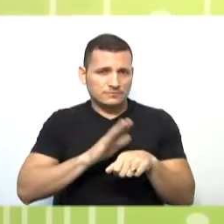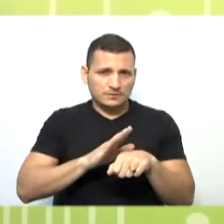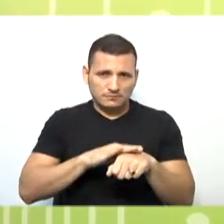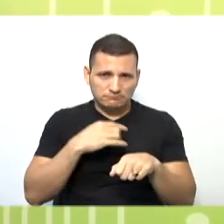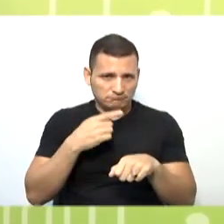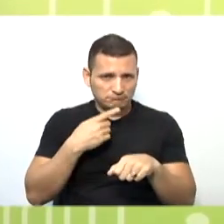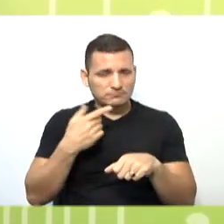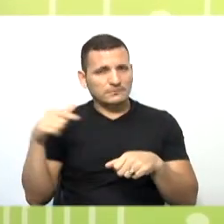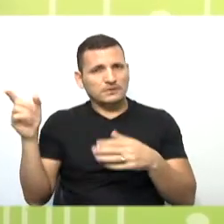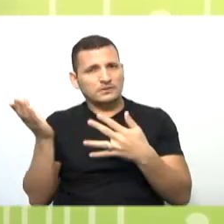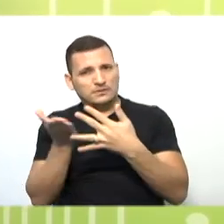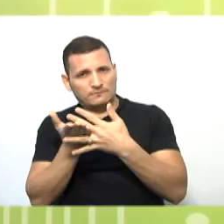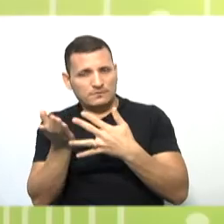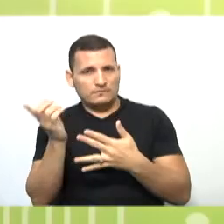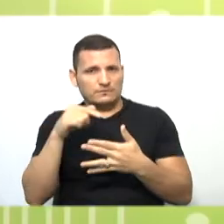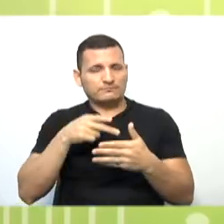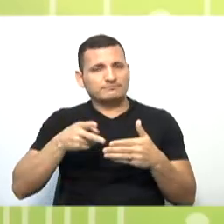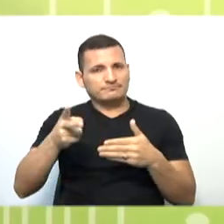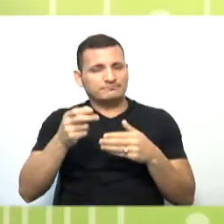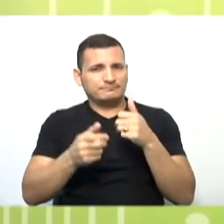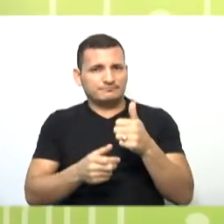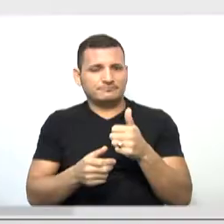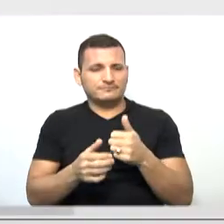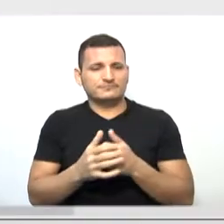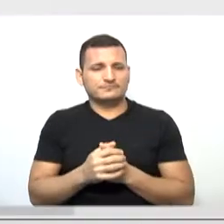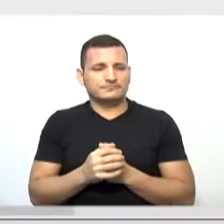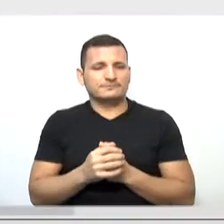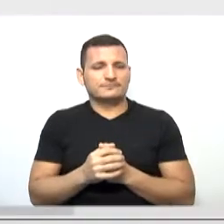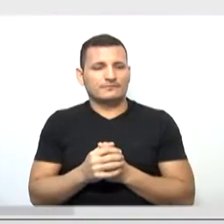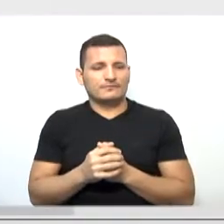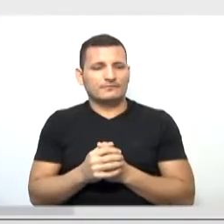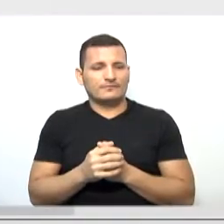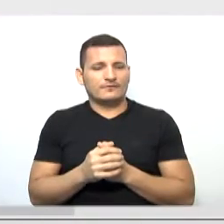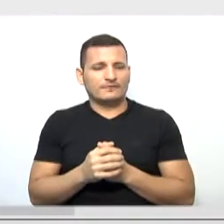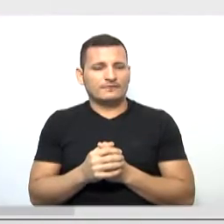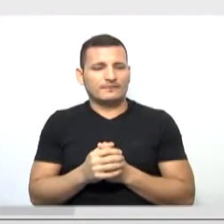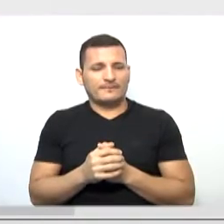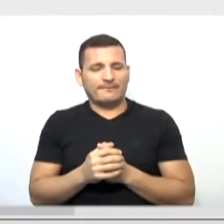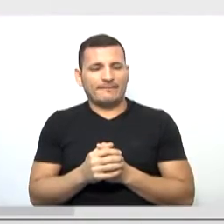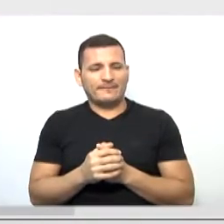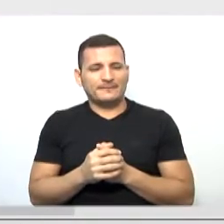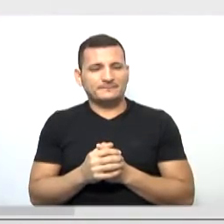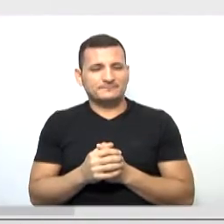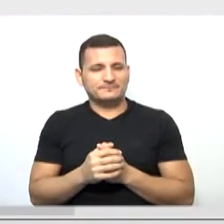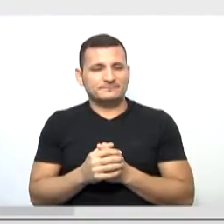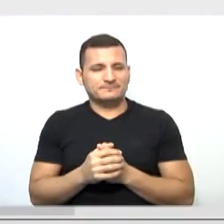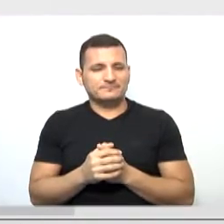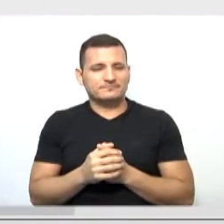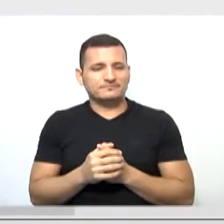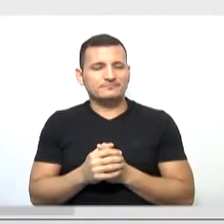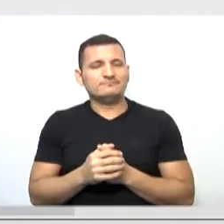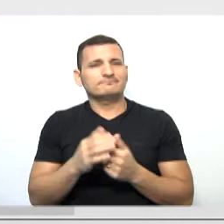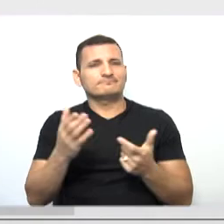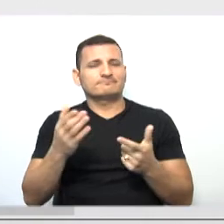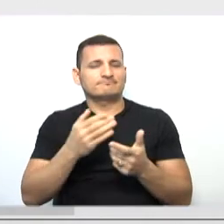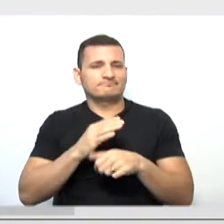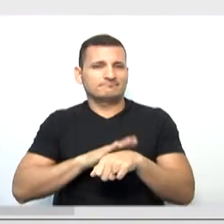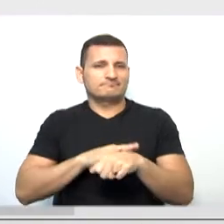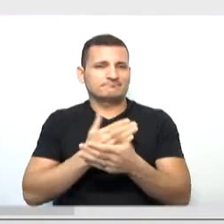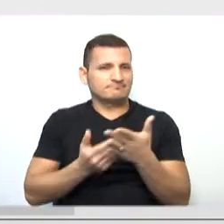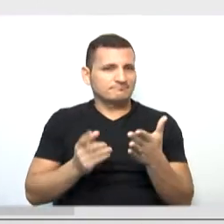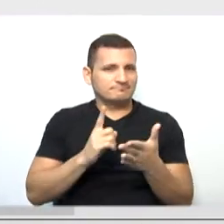da atividade de sala, eu continuo, tá? Então, vamos começar aqui para a gente não perder mais tempo, porque a professora Naira fala